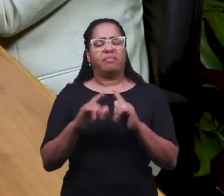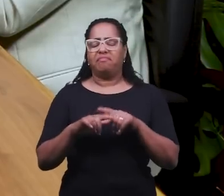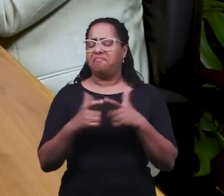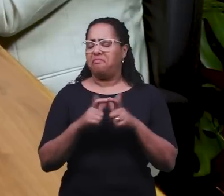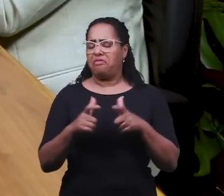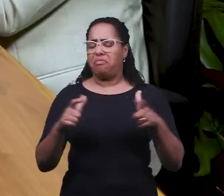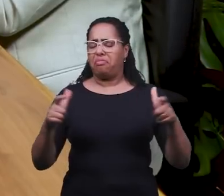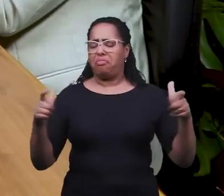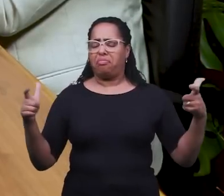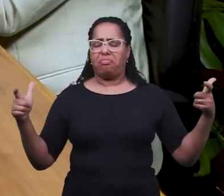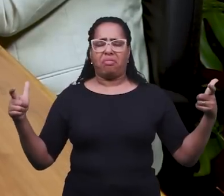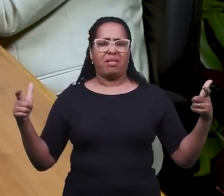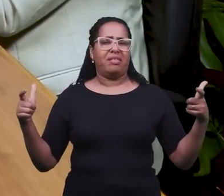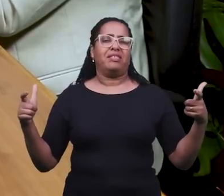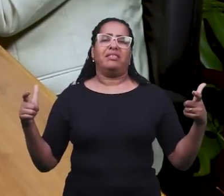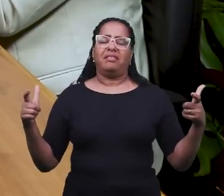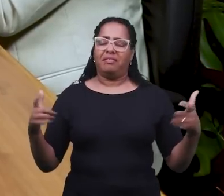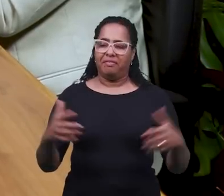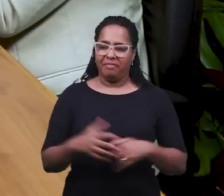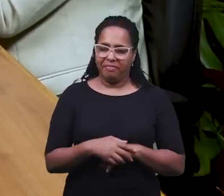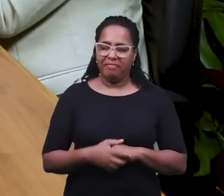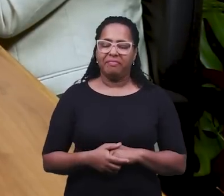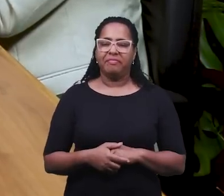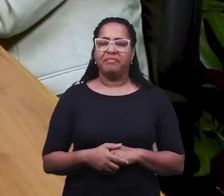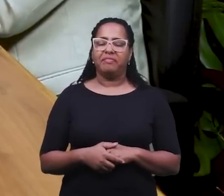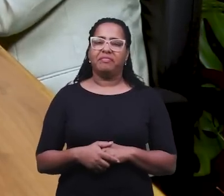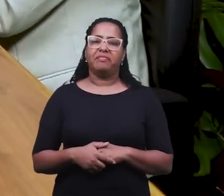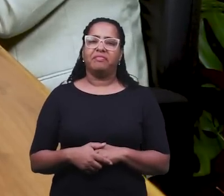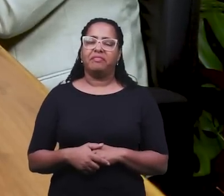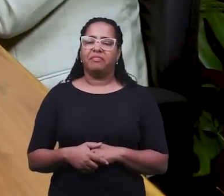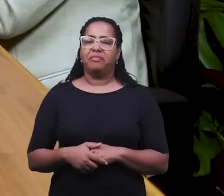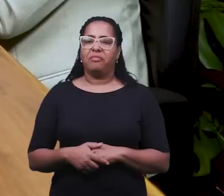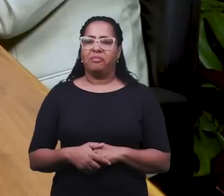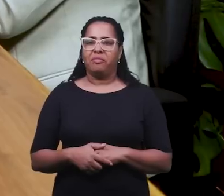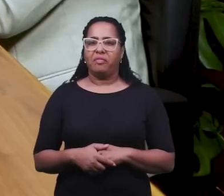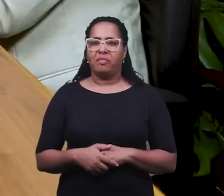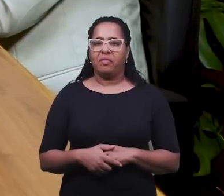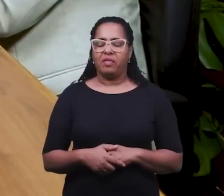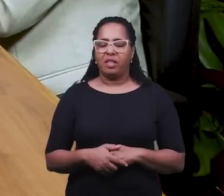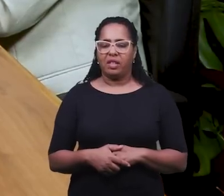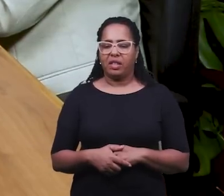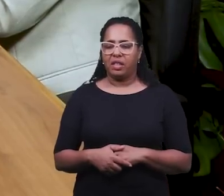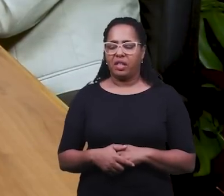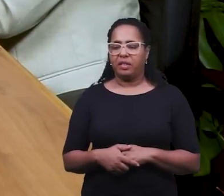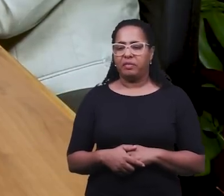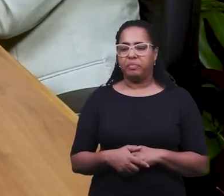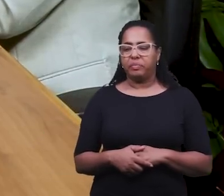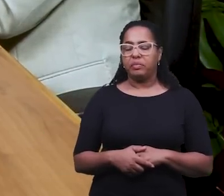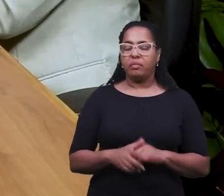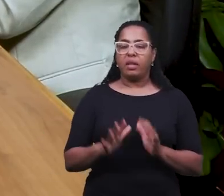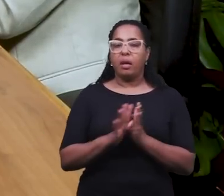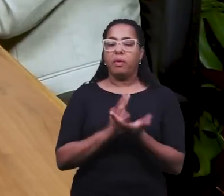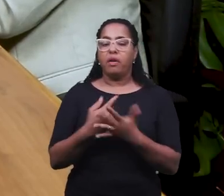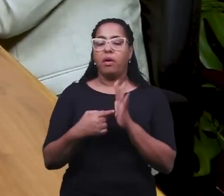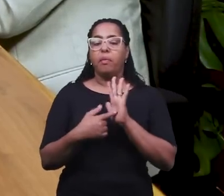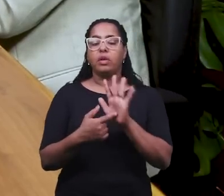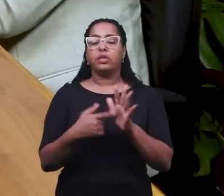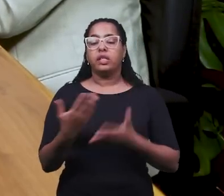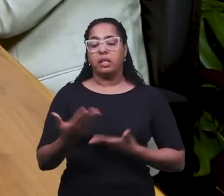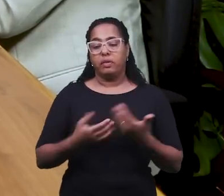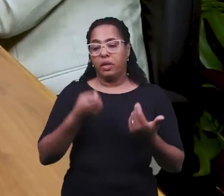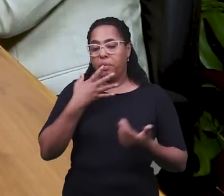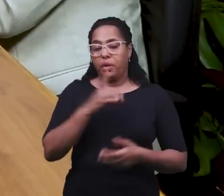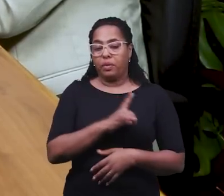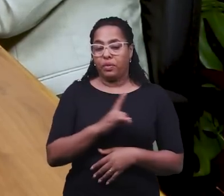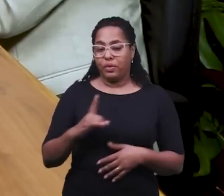rapaz, a igreja cresce. Você vai embora. E o texto que nós lemos diz o seguinte, né, que aqueles que servirem bem